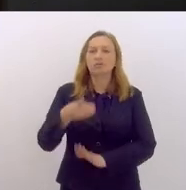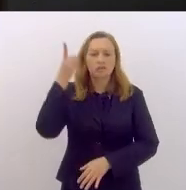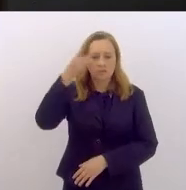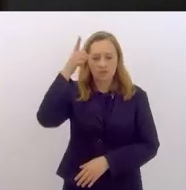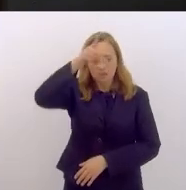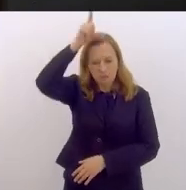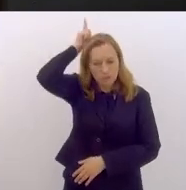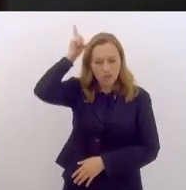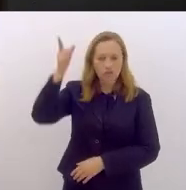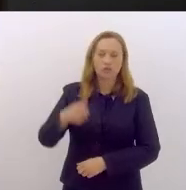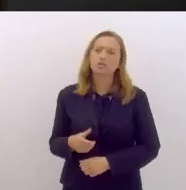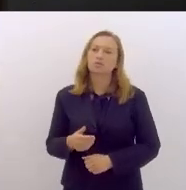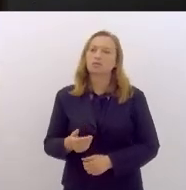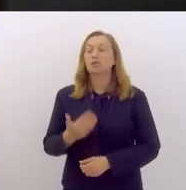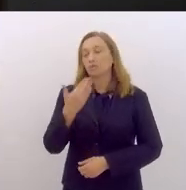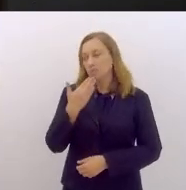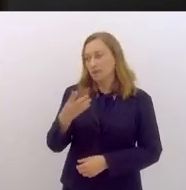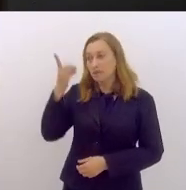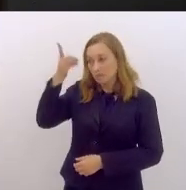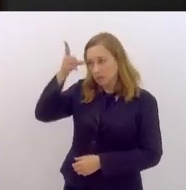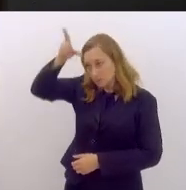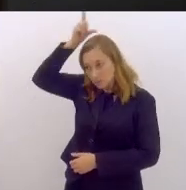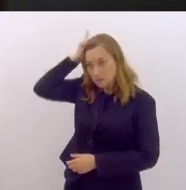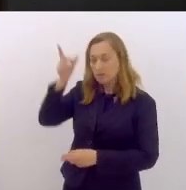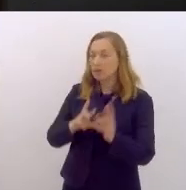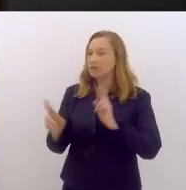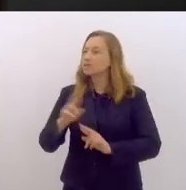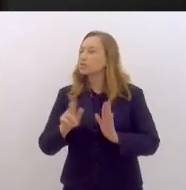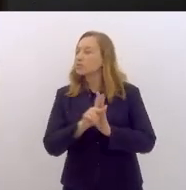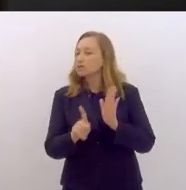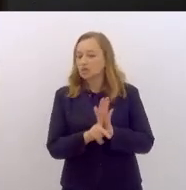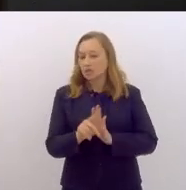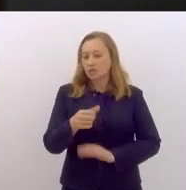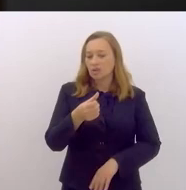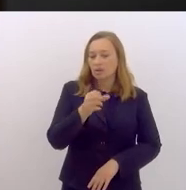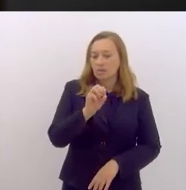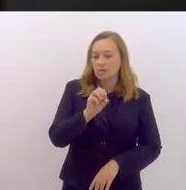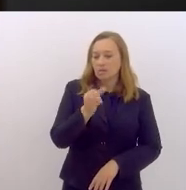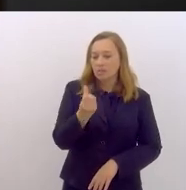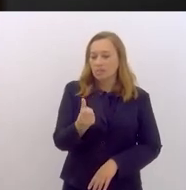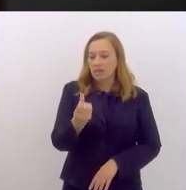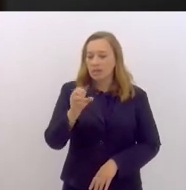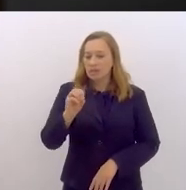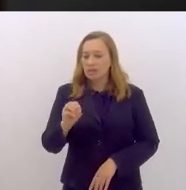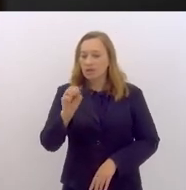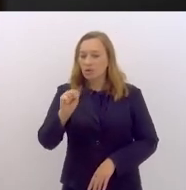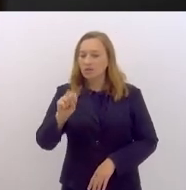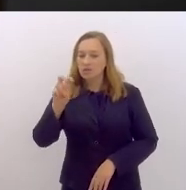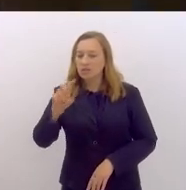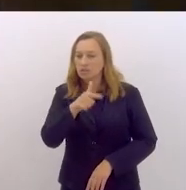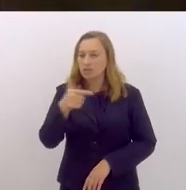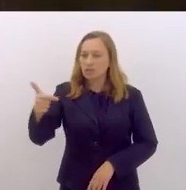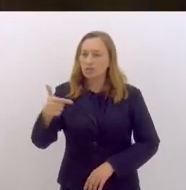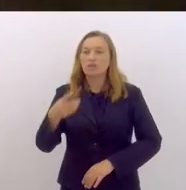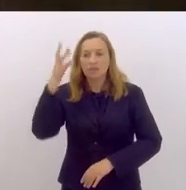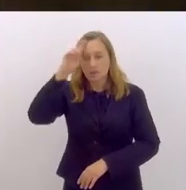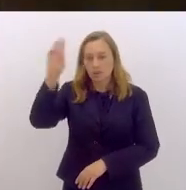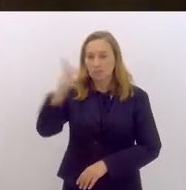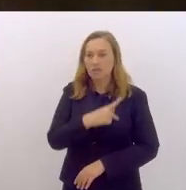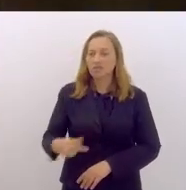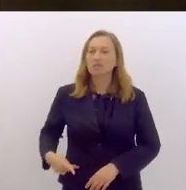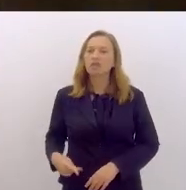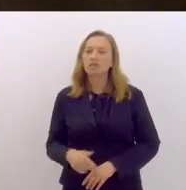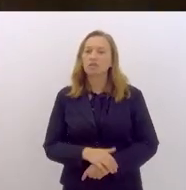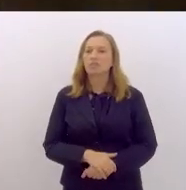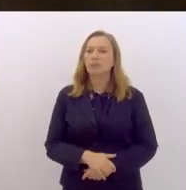Luiz, por favor, deputado Luiz, em relação ao projeto de lei 6085, de 22. Senhor presidente,